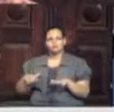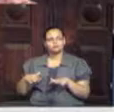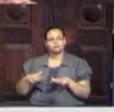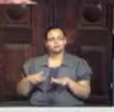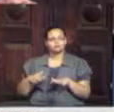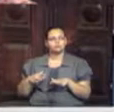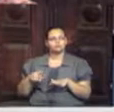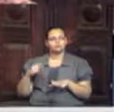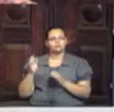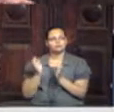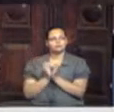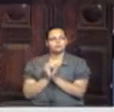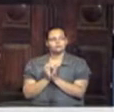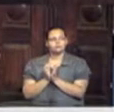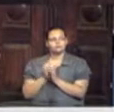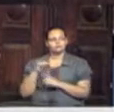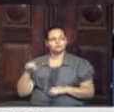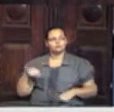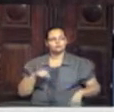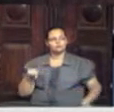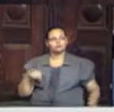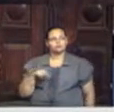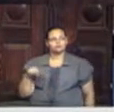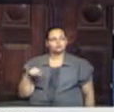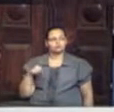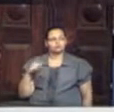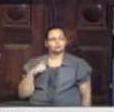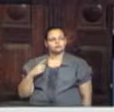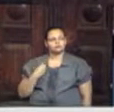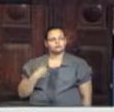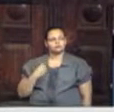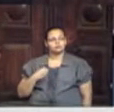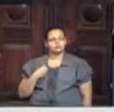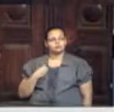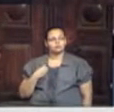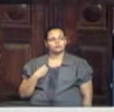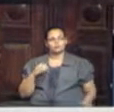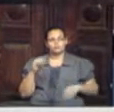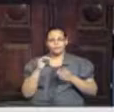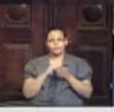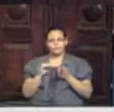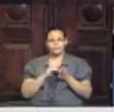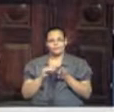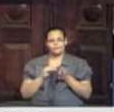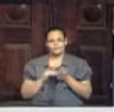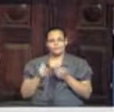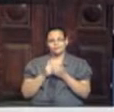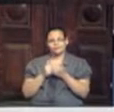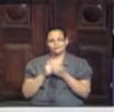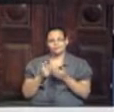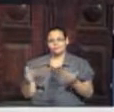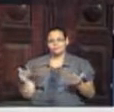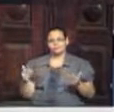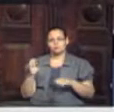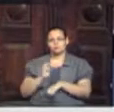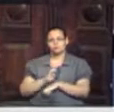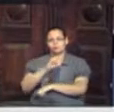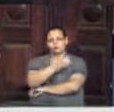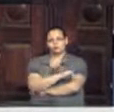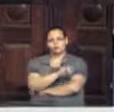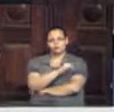de Transportes, onde estava presente o secretário de Transportes do Estado do Rio de